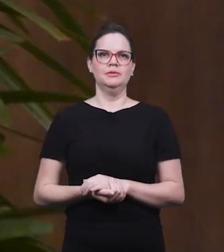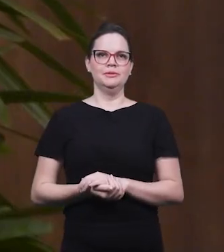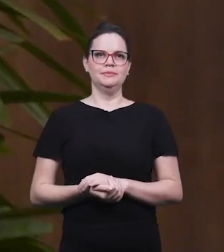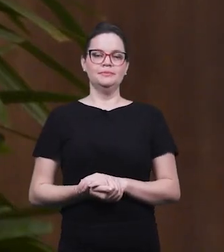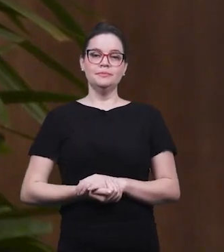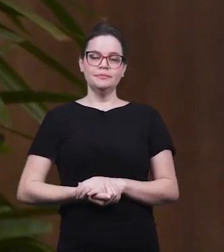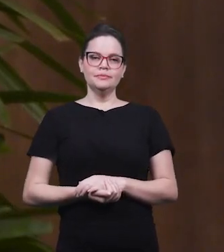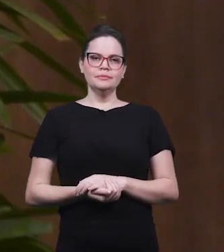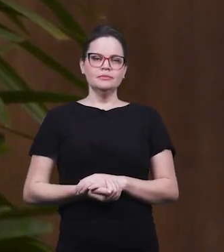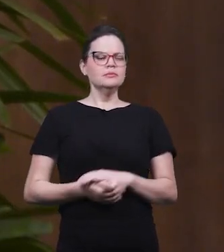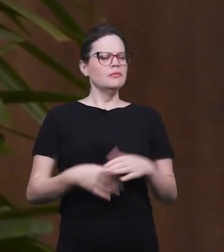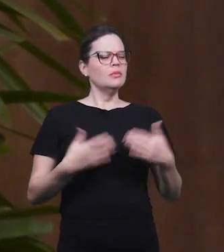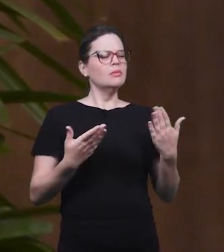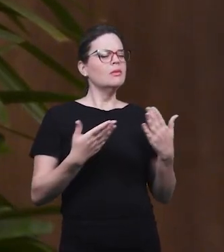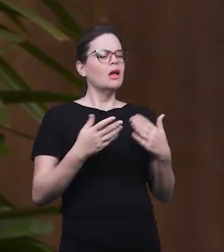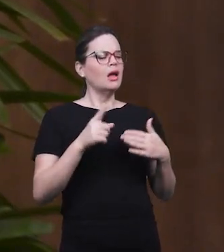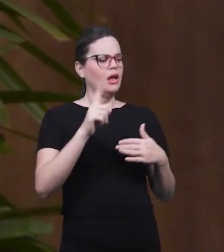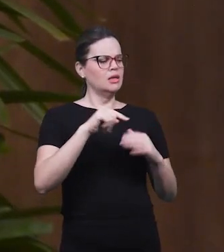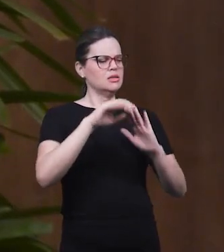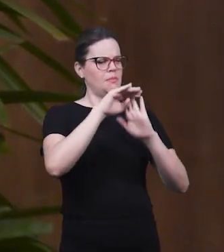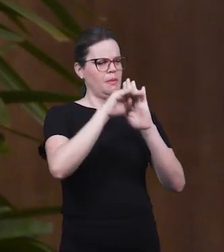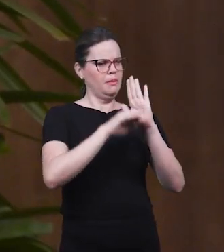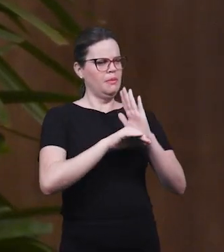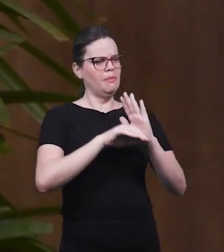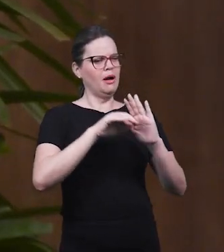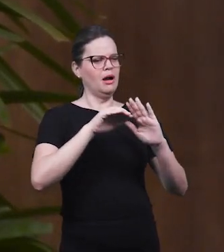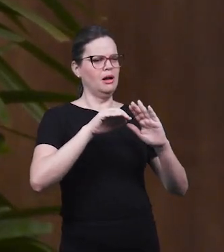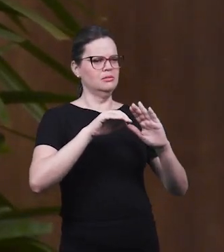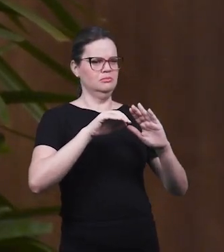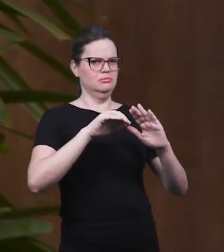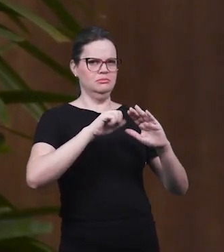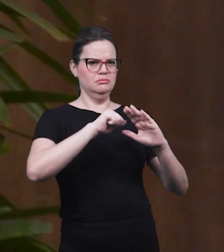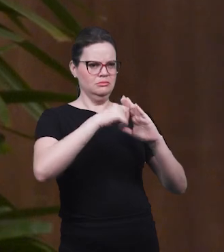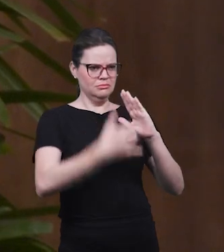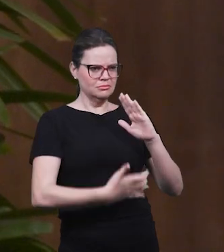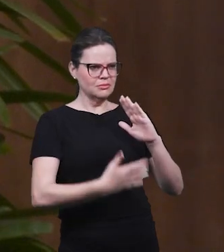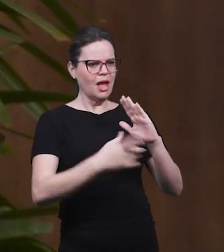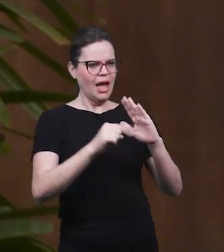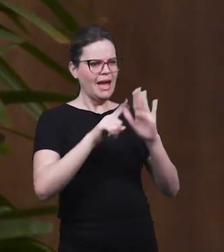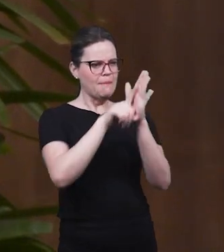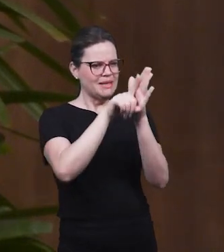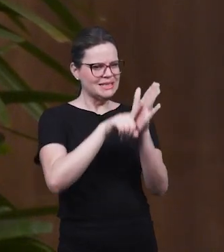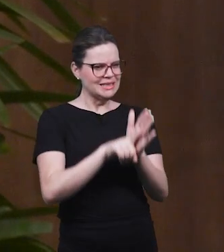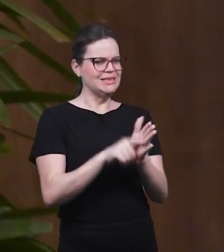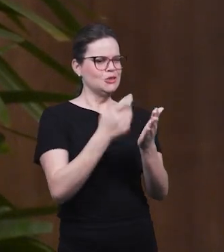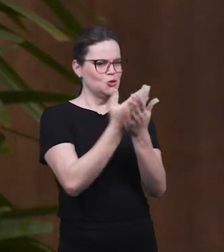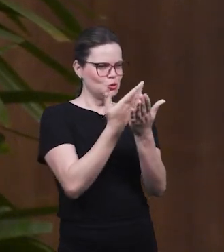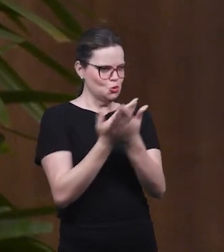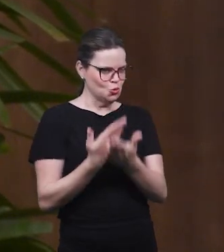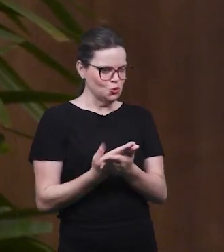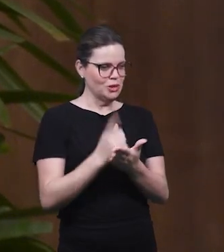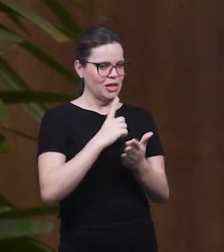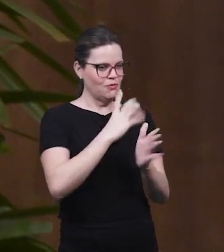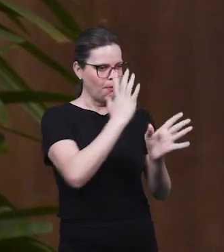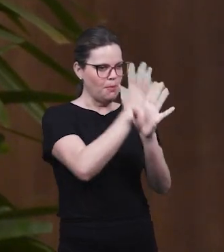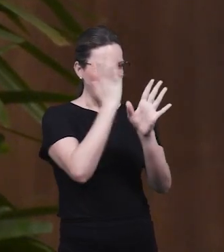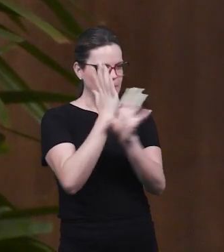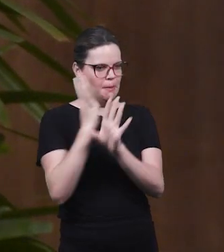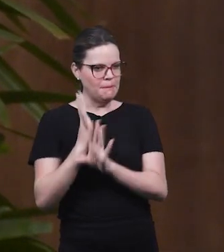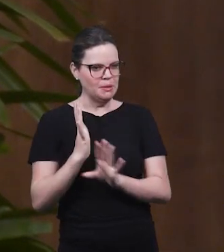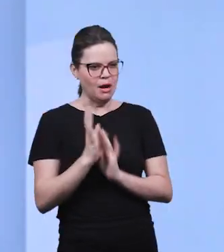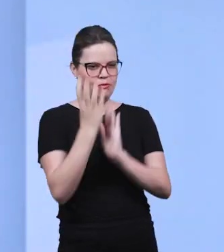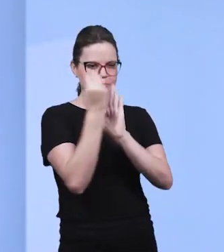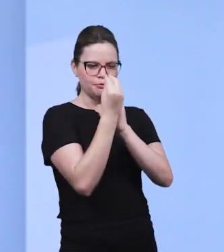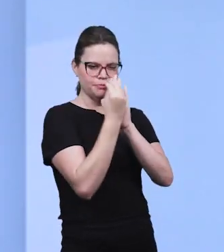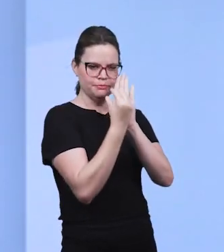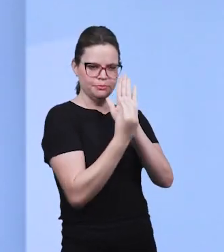esses parâmetros, vamos dizer assim, são feitos por meio de pesquisas, né, de estudos que têm essas